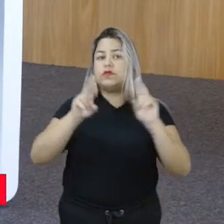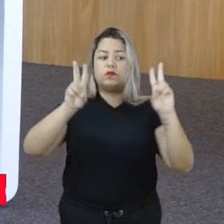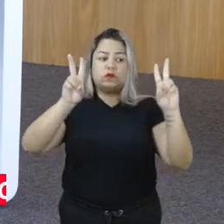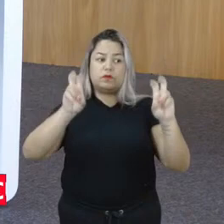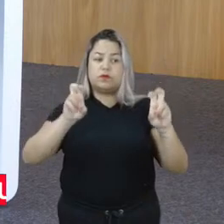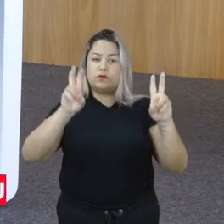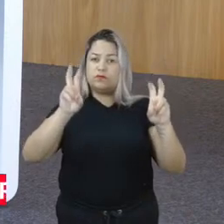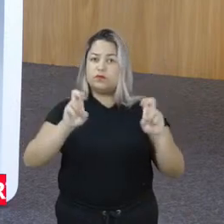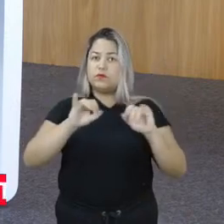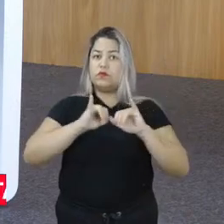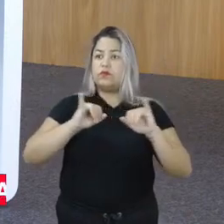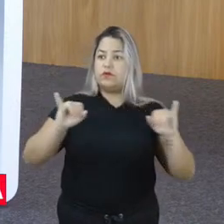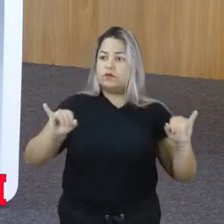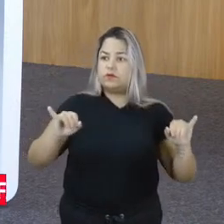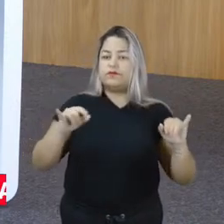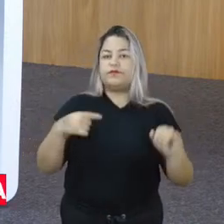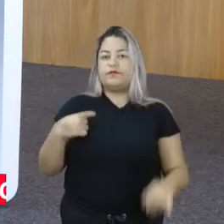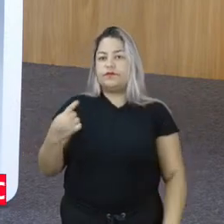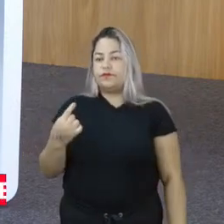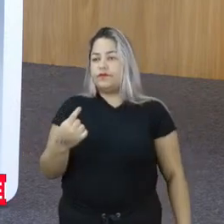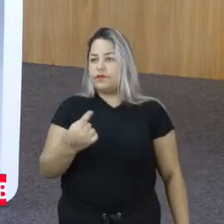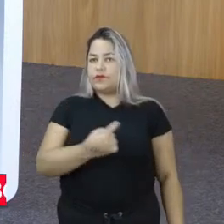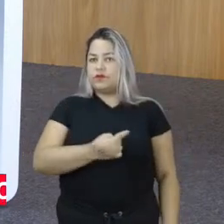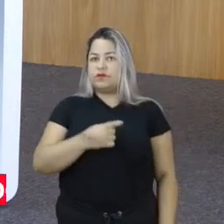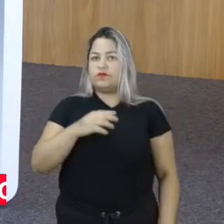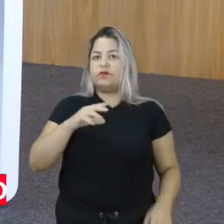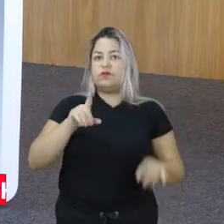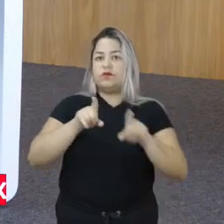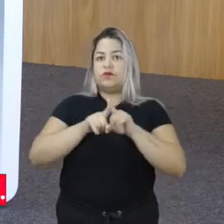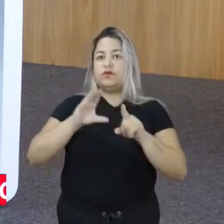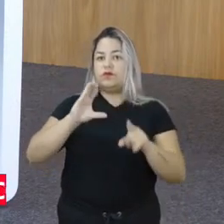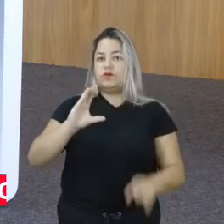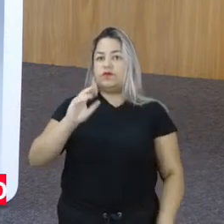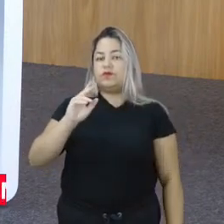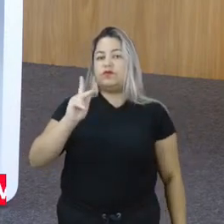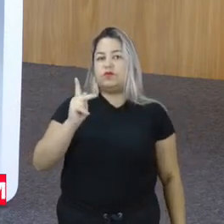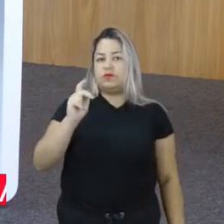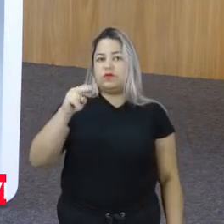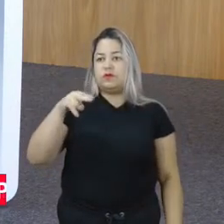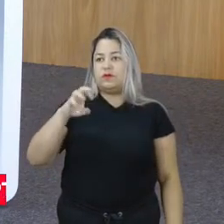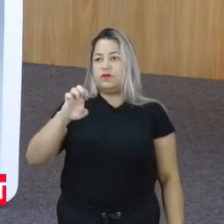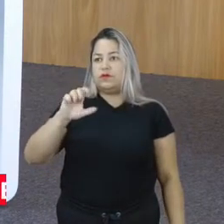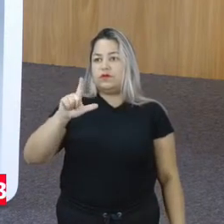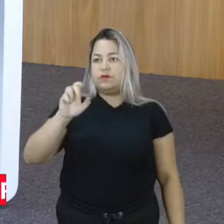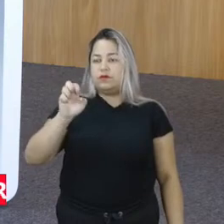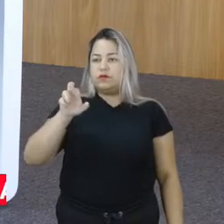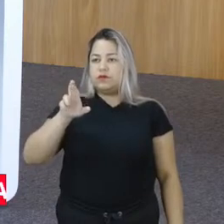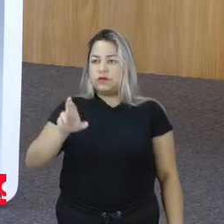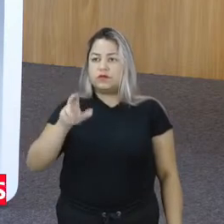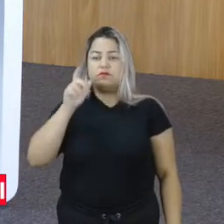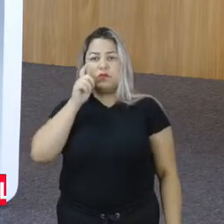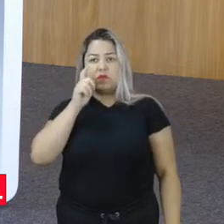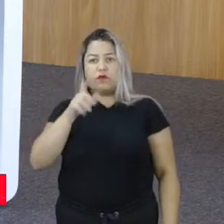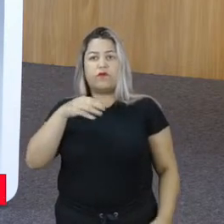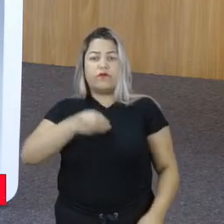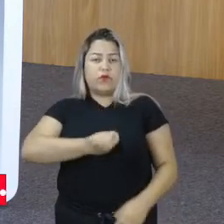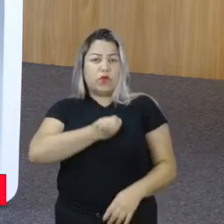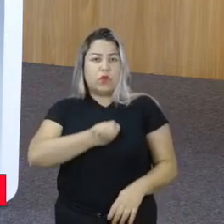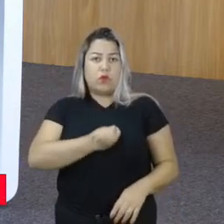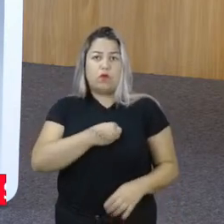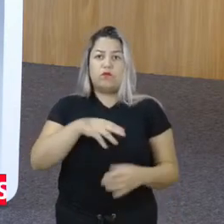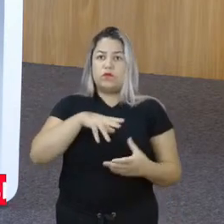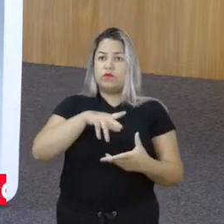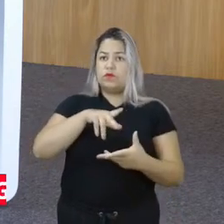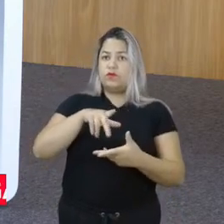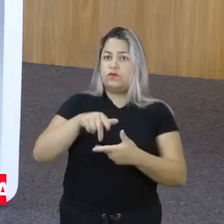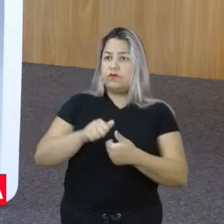declaração do nosso chanceler, né, Mauro Vieira, no G20. Não é do nosso interesse viver em um mundo